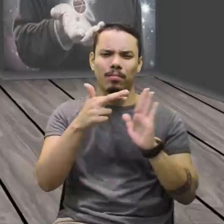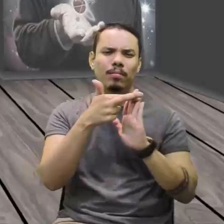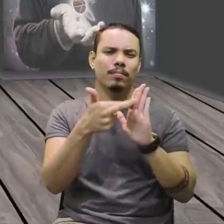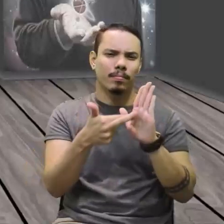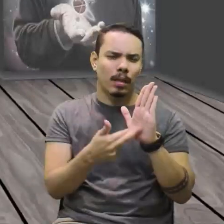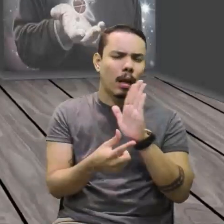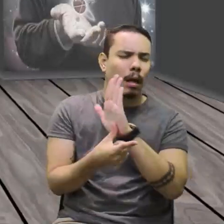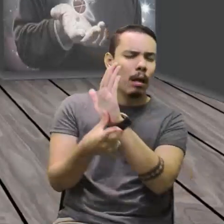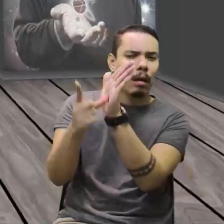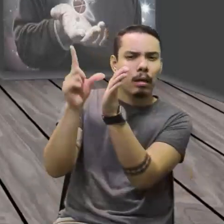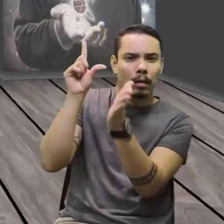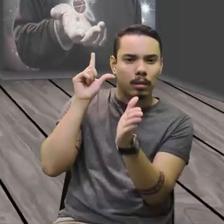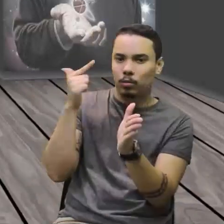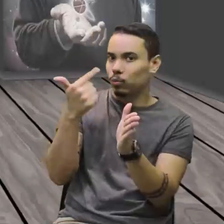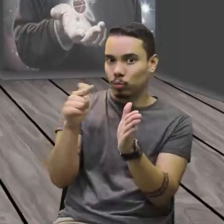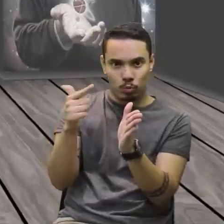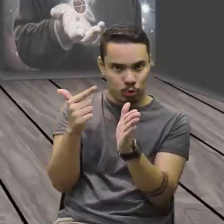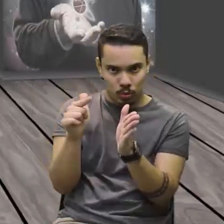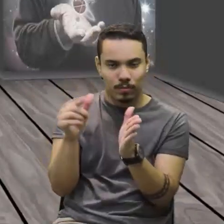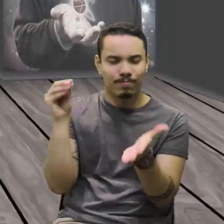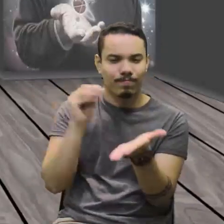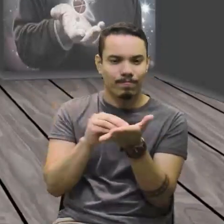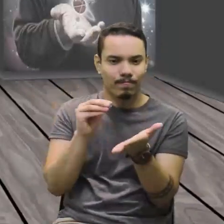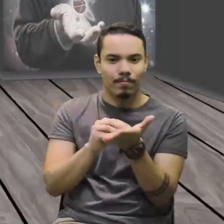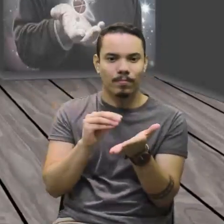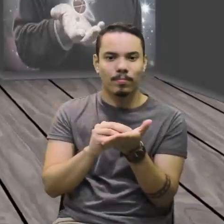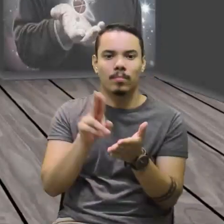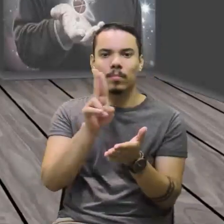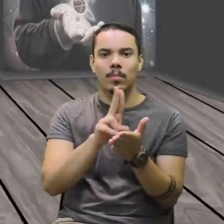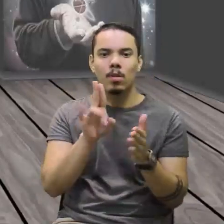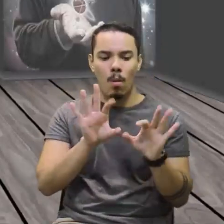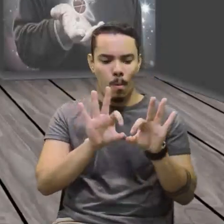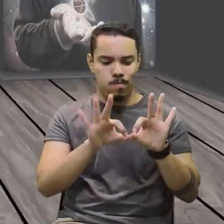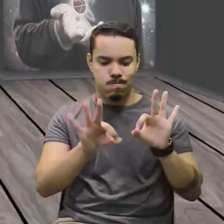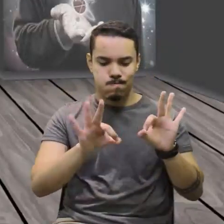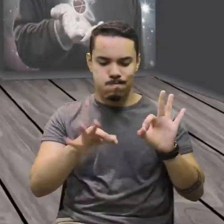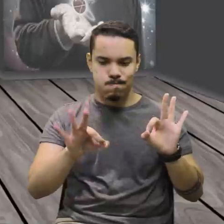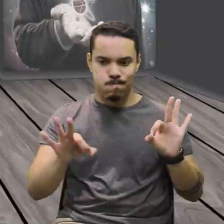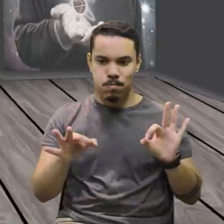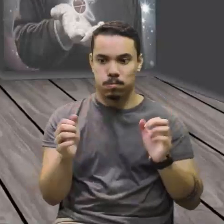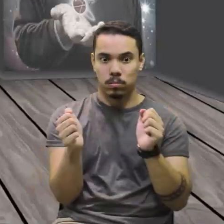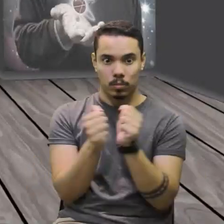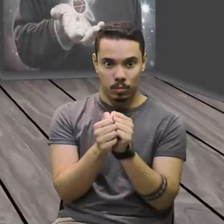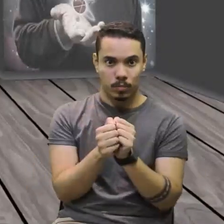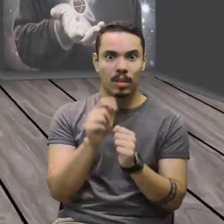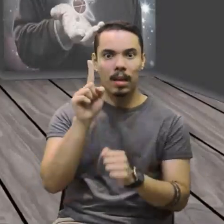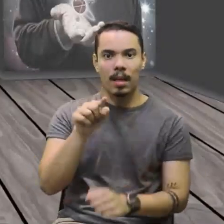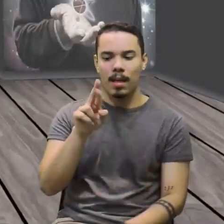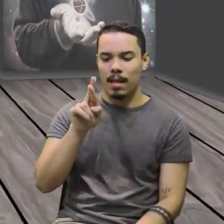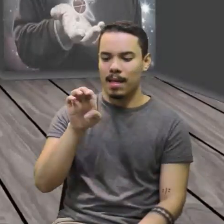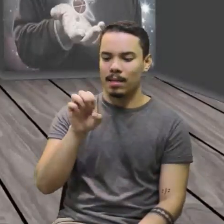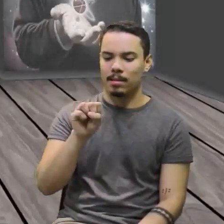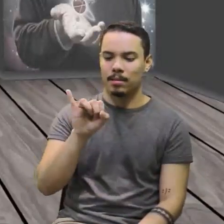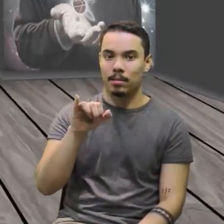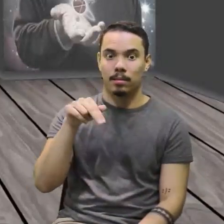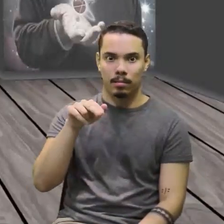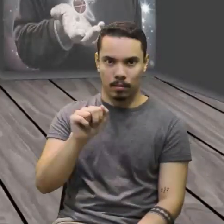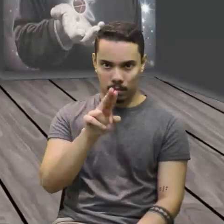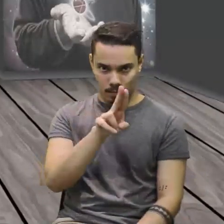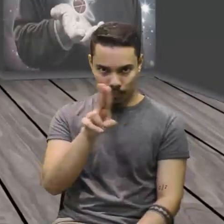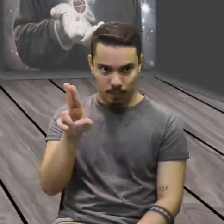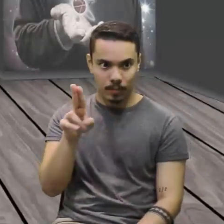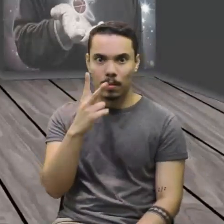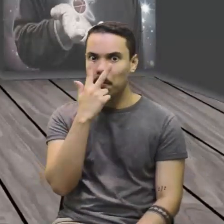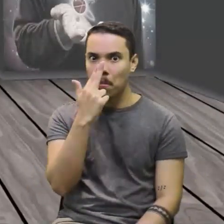Antigamente você não tinha uma resina, não tinha essa resina, tinha um plástico, né? É uma resina, então parece que ele está